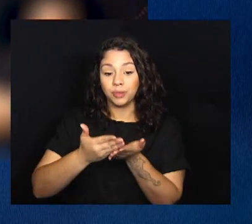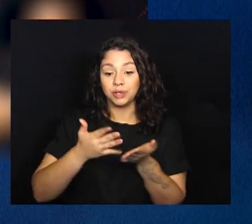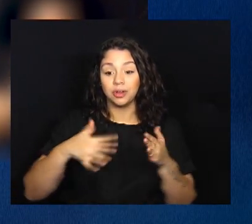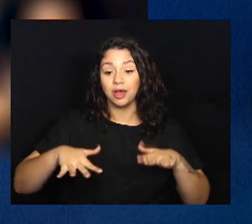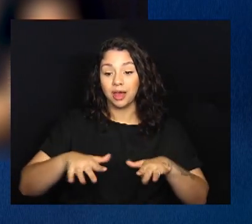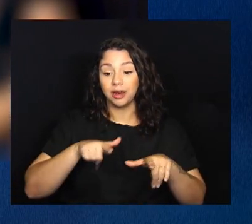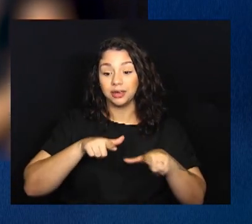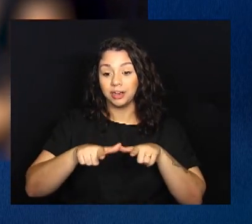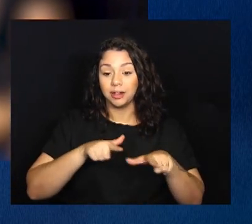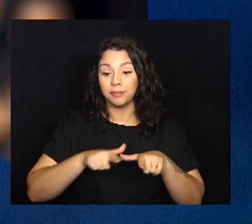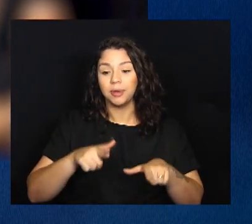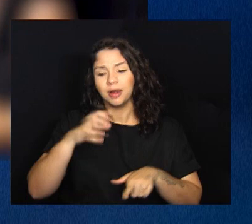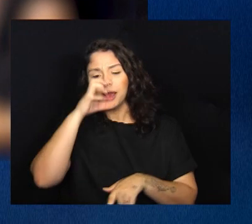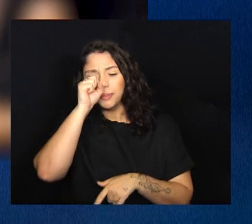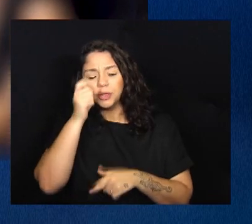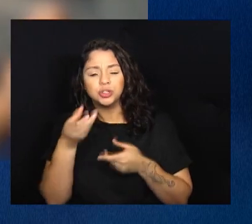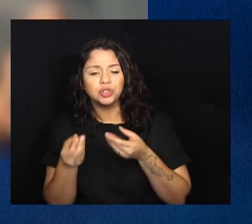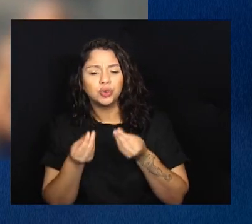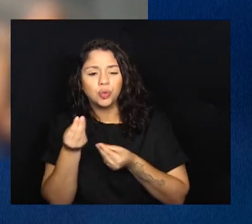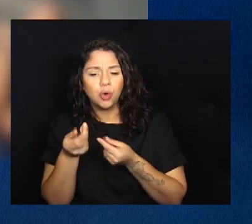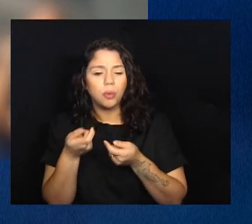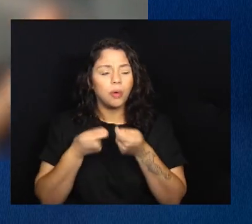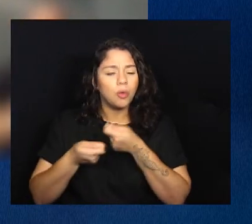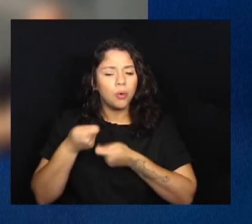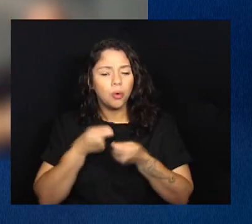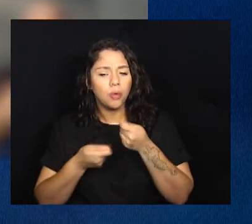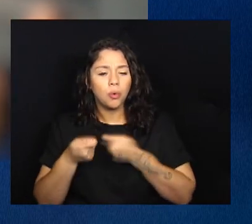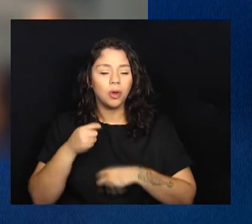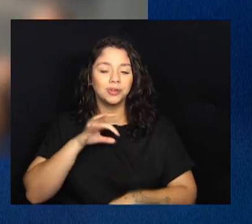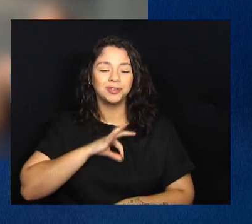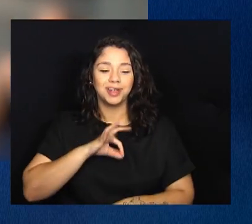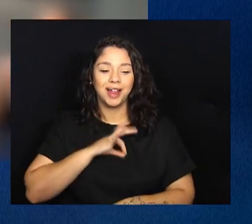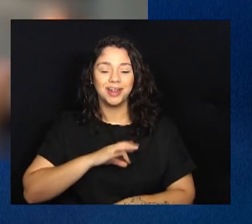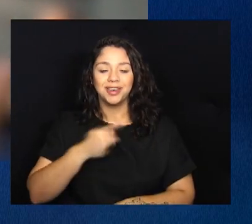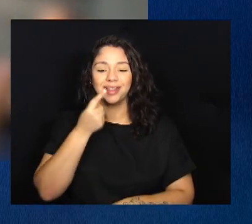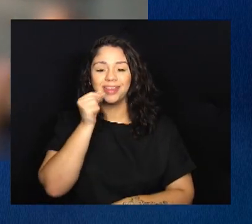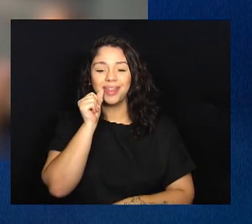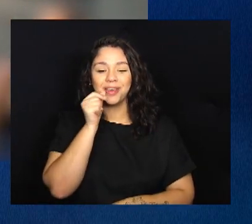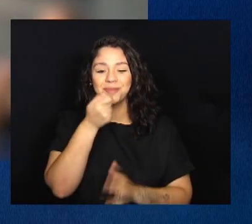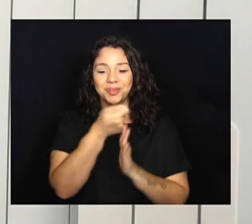Aprenda a administrar o salário no quadro Na Ponta do Lápis.